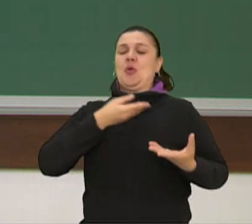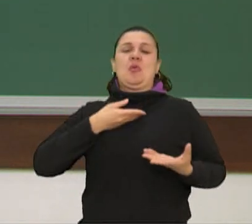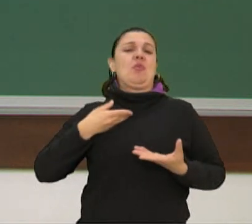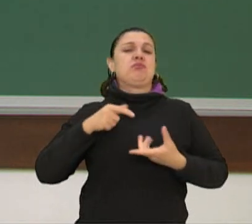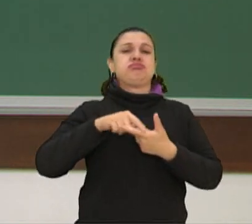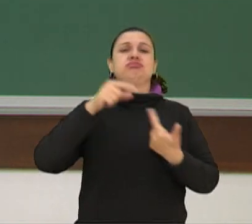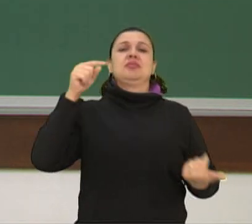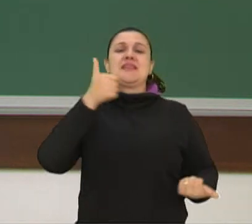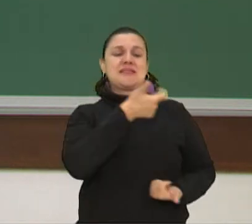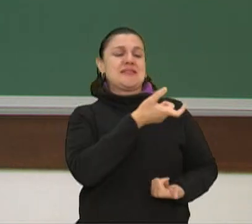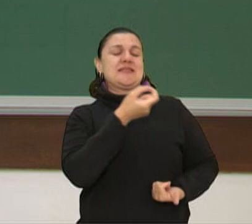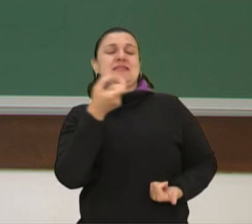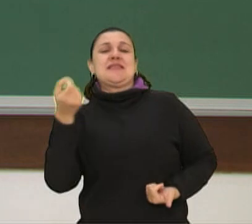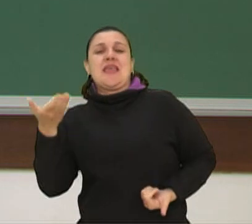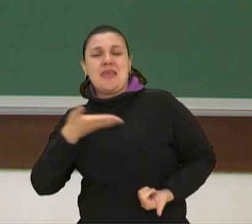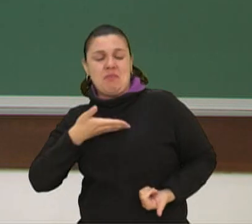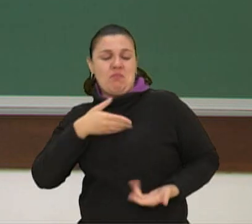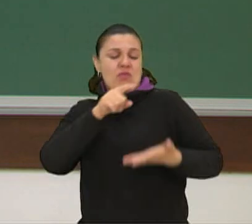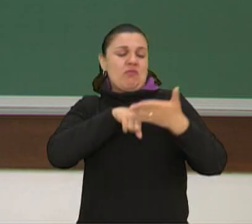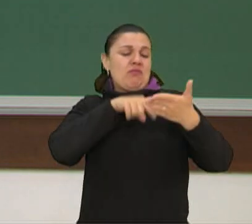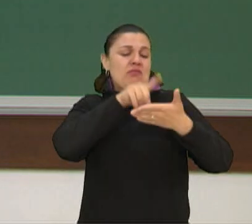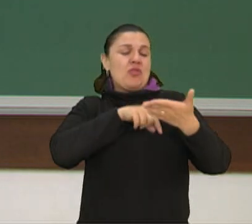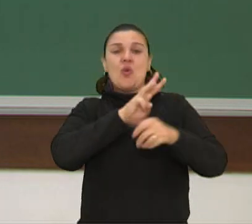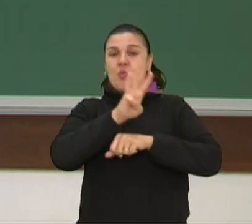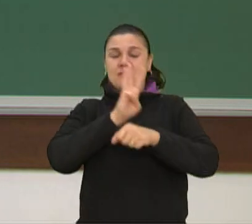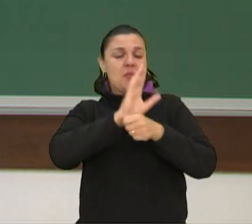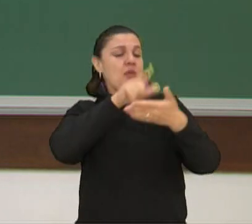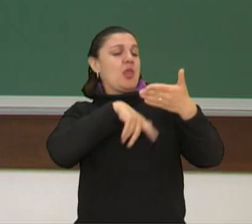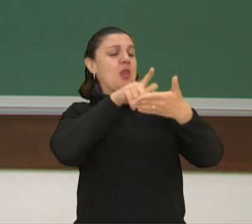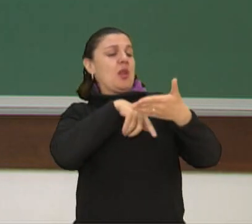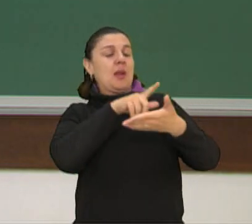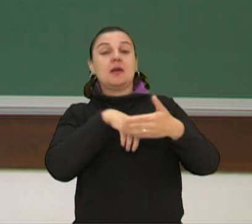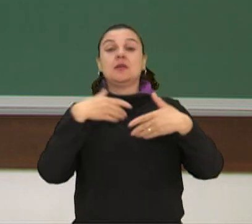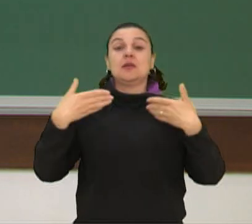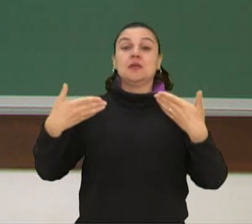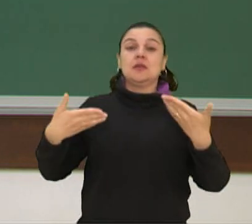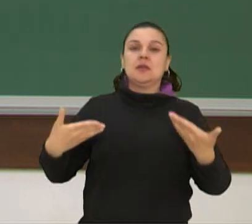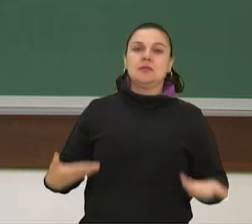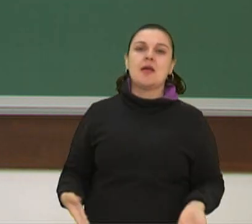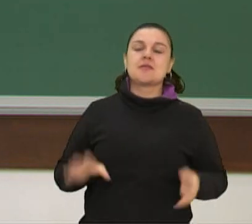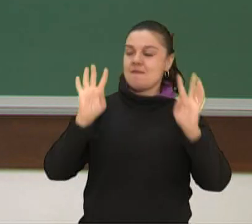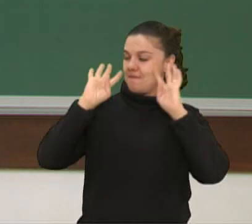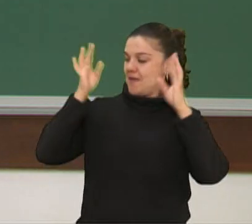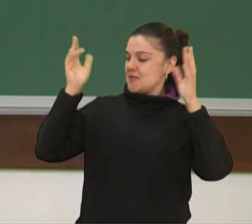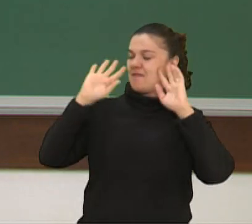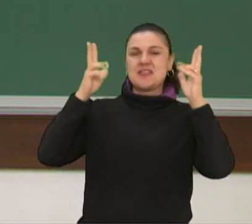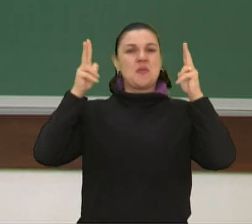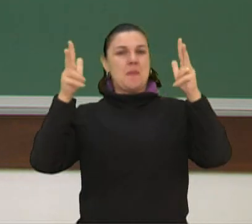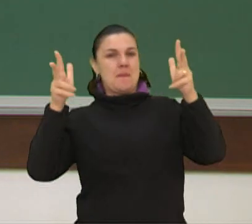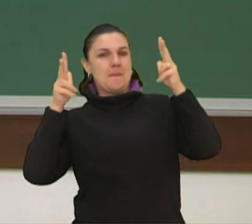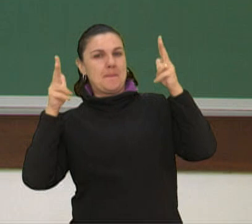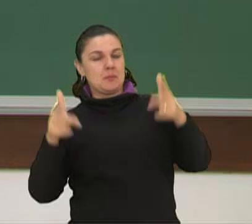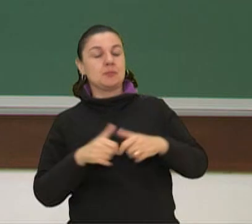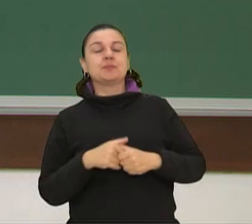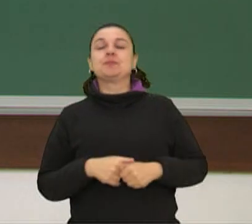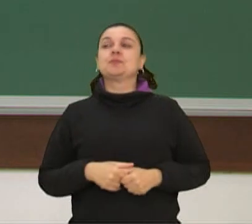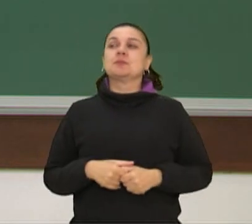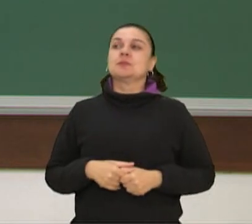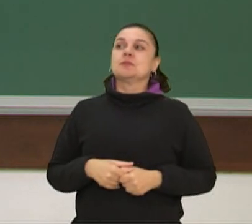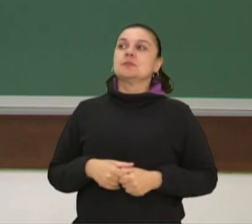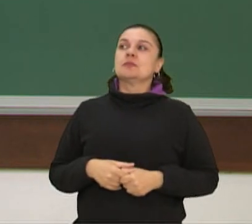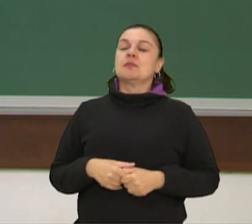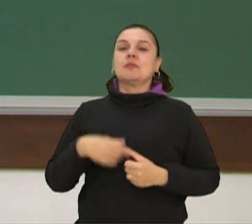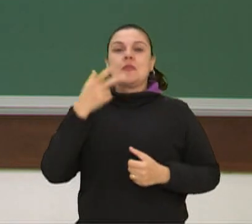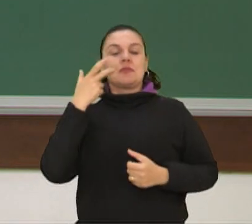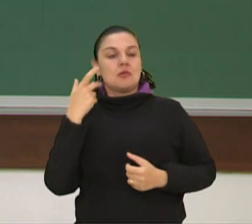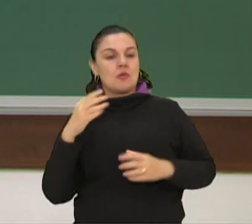que percebemos ao meio da multidão. Muitas pessoas querem,